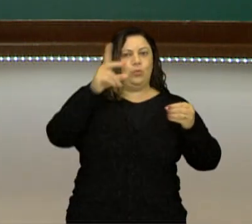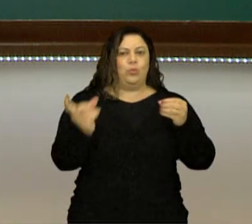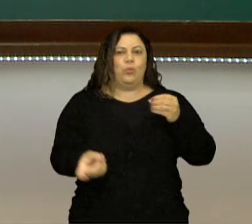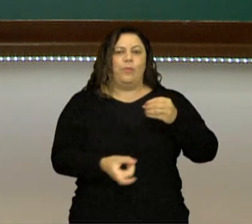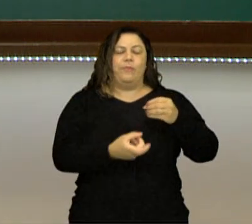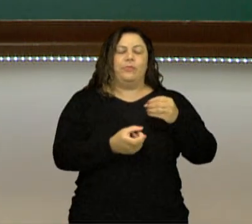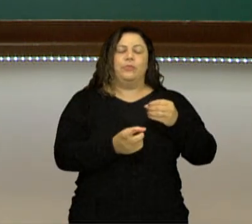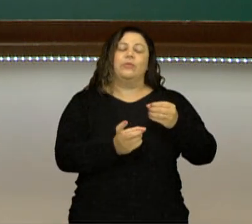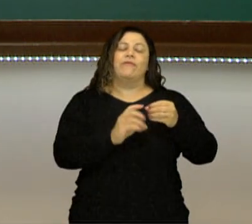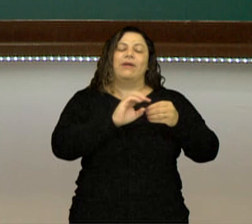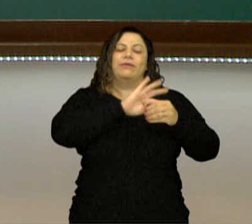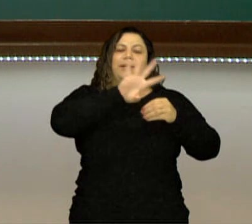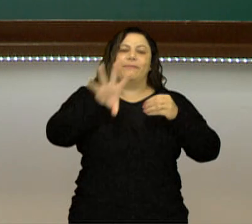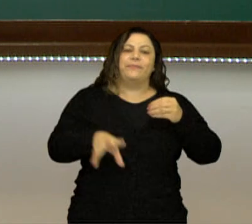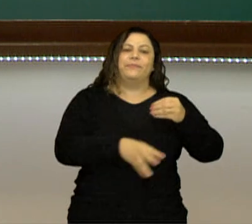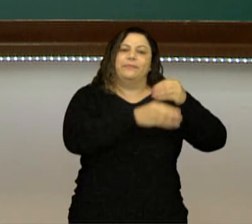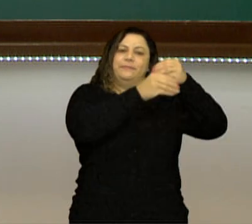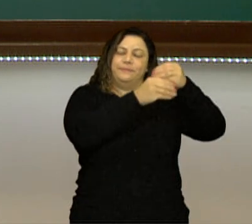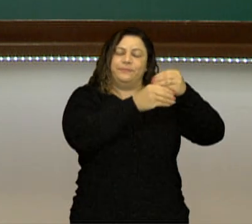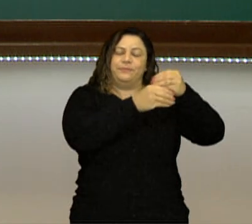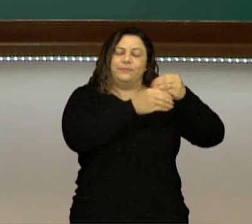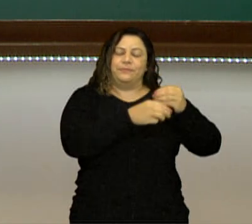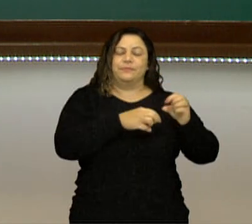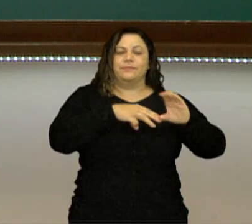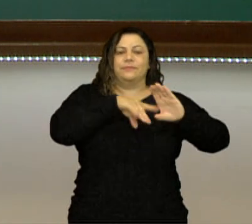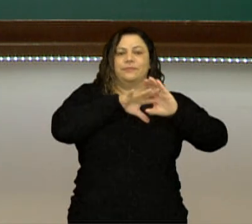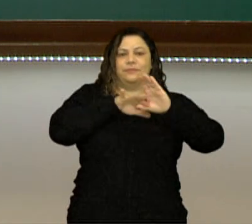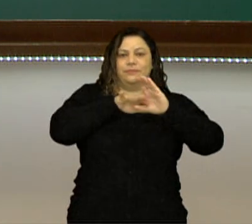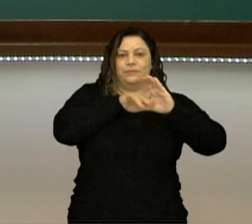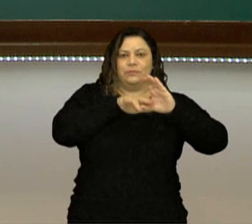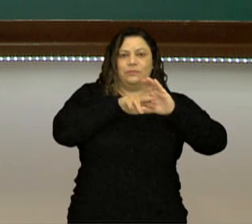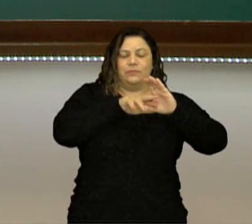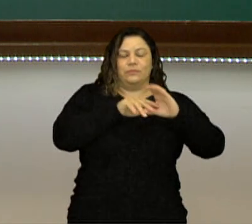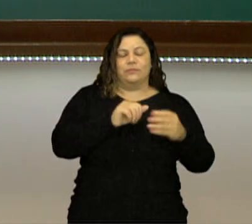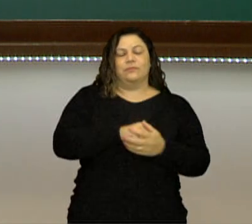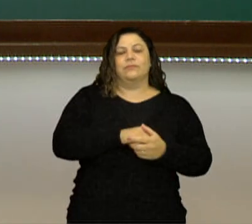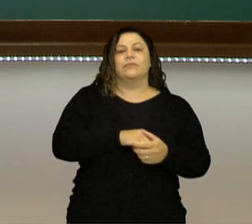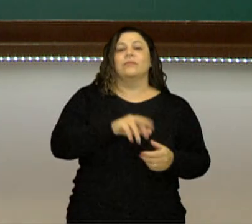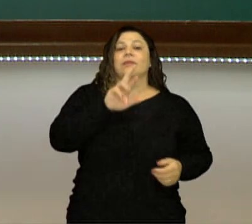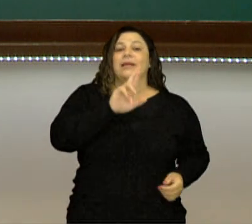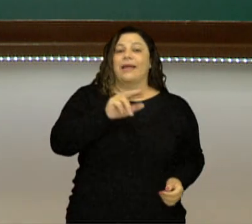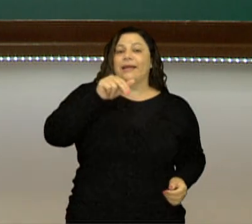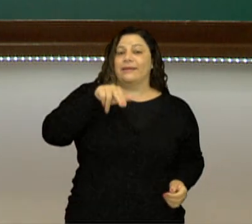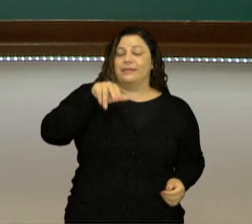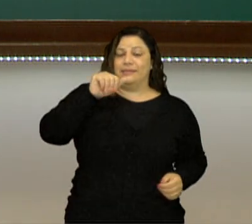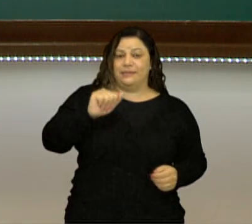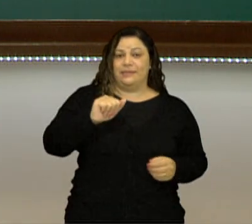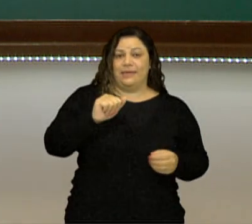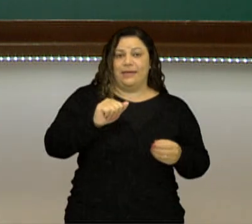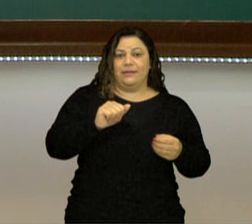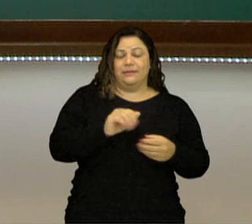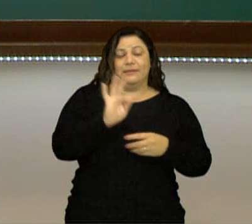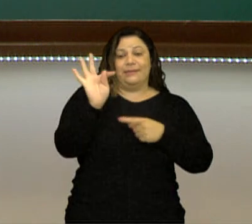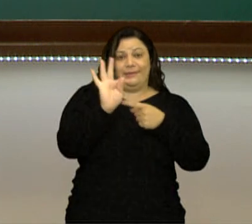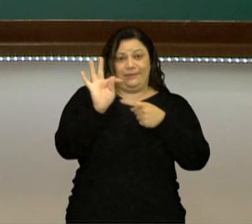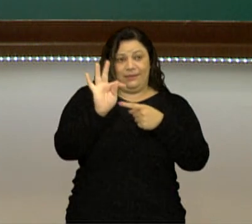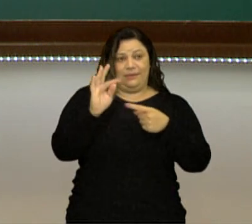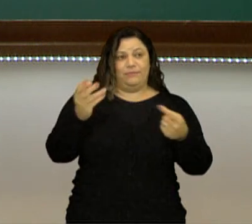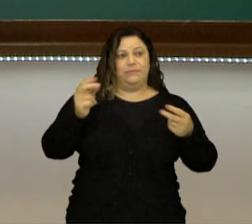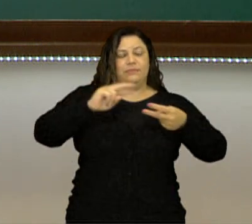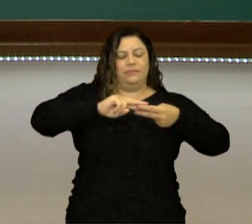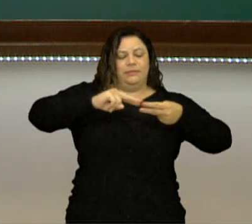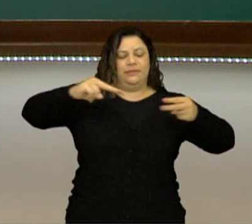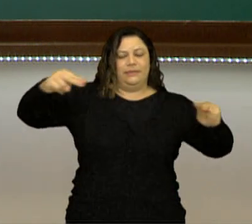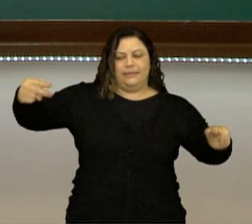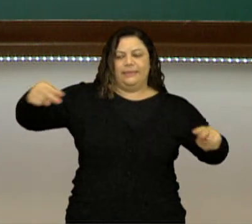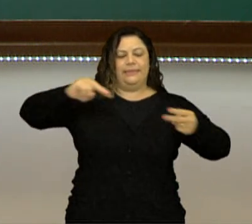tal, e conta com a participação do ribossomo e do RNA transportador. Então, beleza. Então, essa fita de RNA